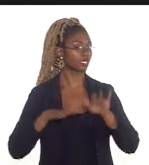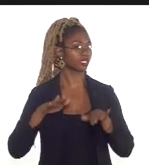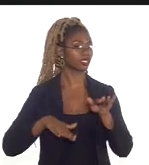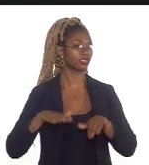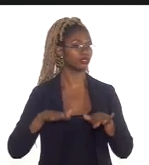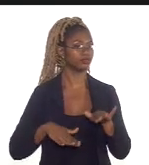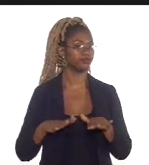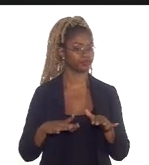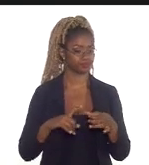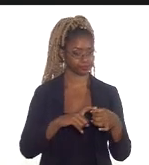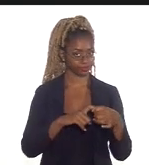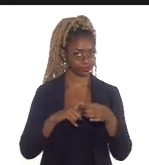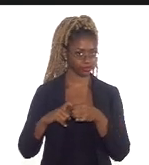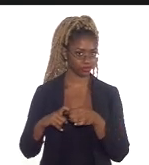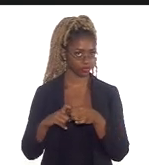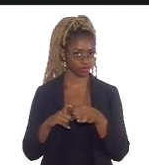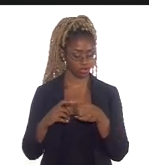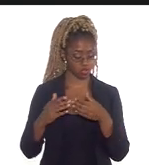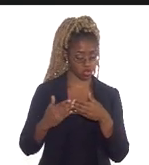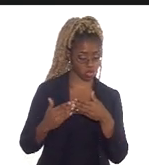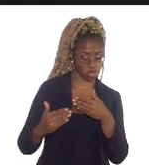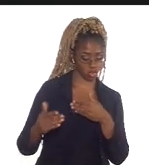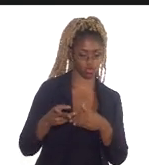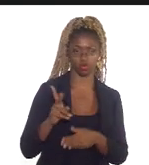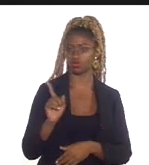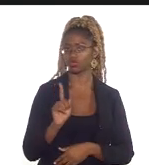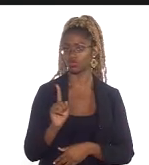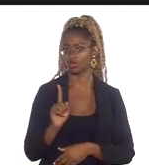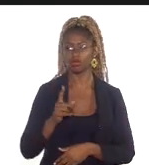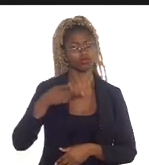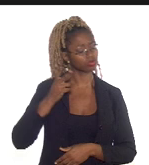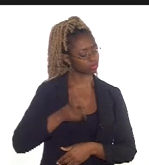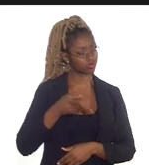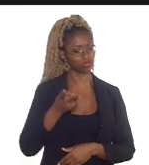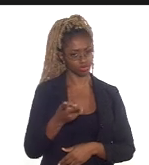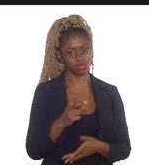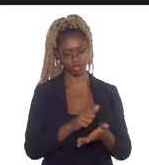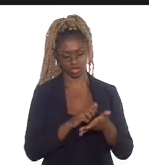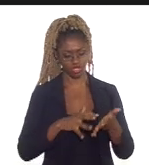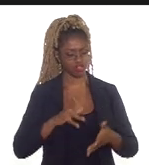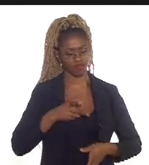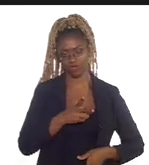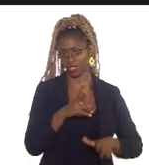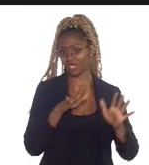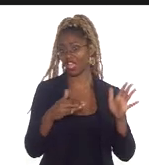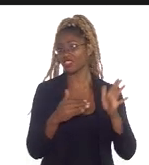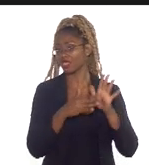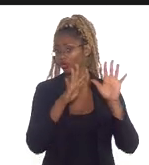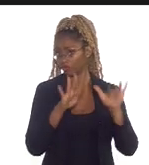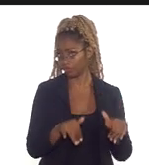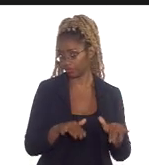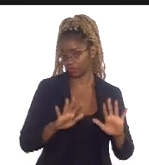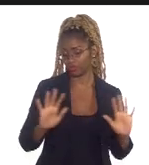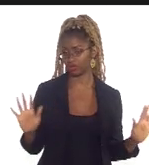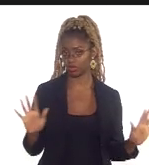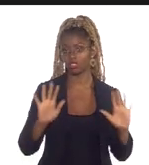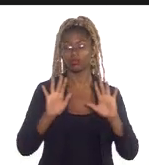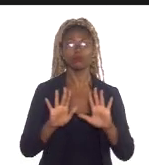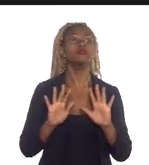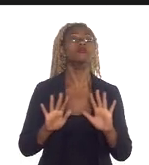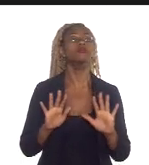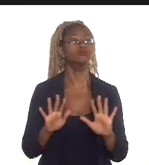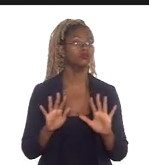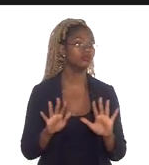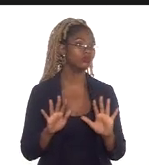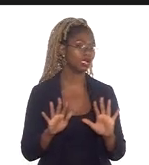o convênio não for prorrogado, continuam as atividades em andamento, continuam, elas não cessam. Mas não há nenhum